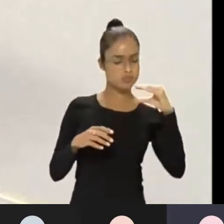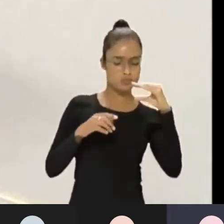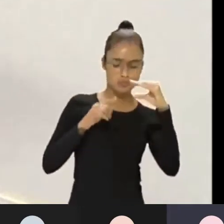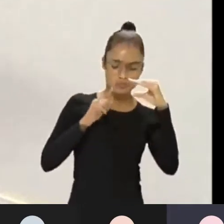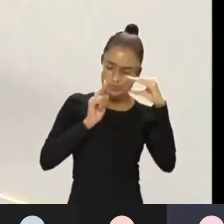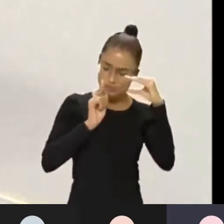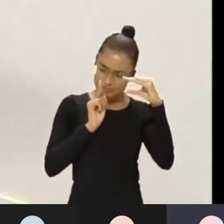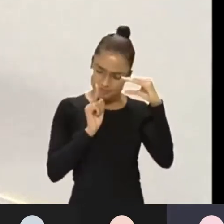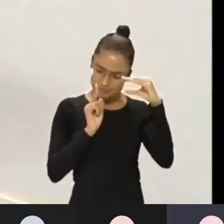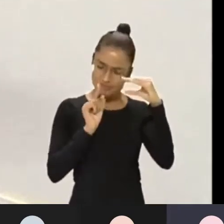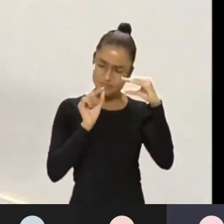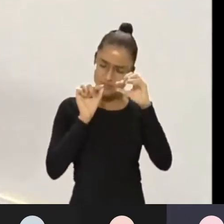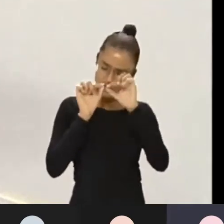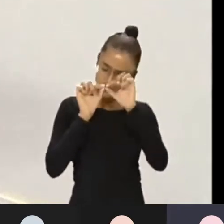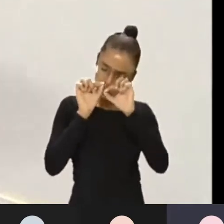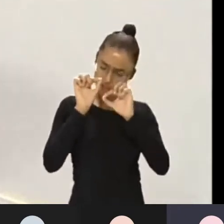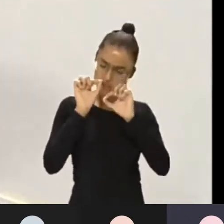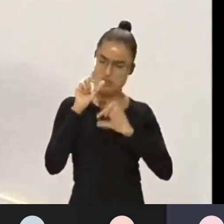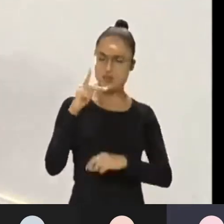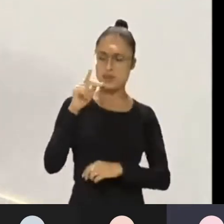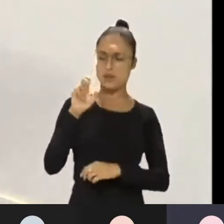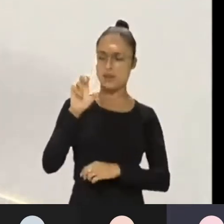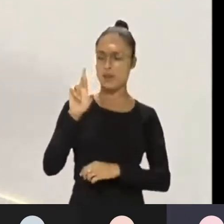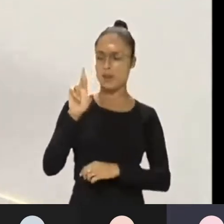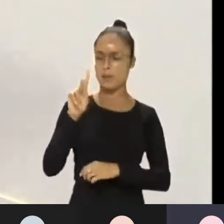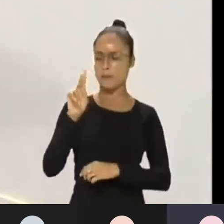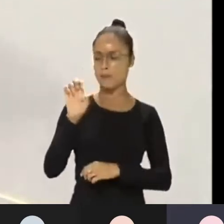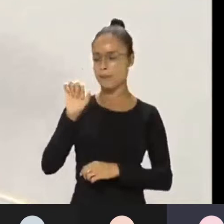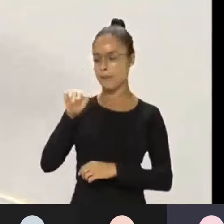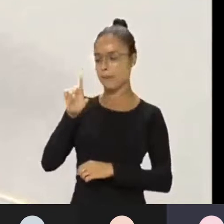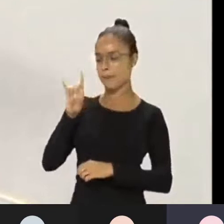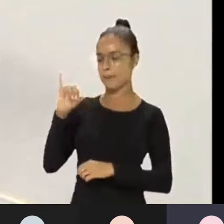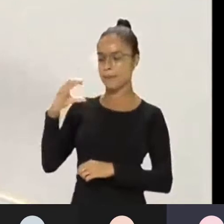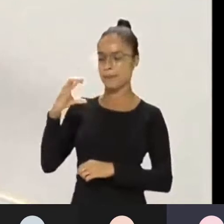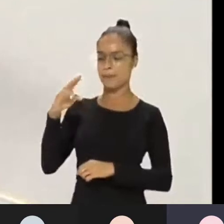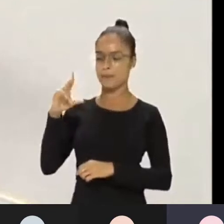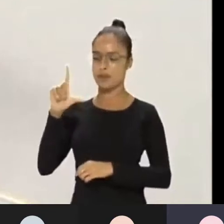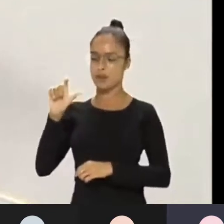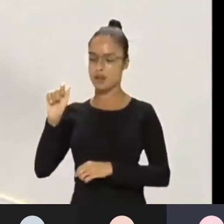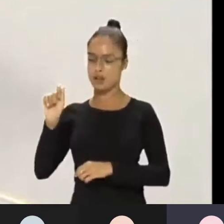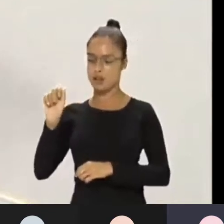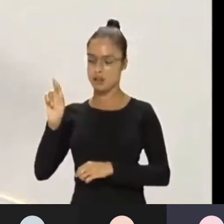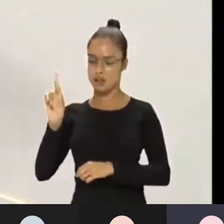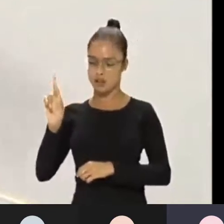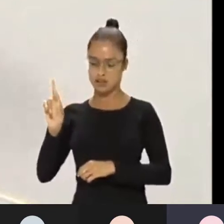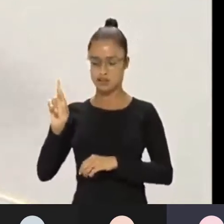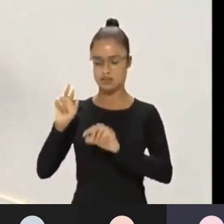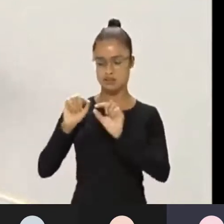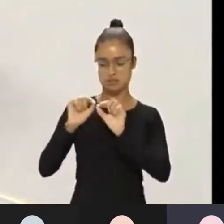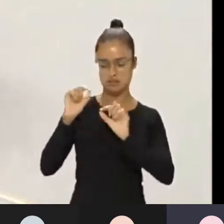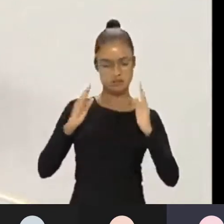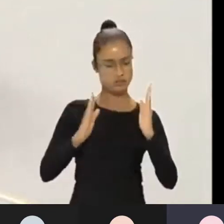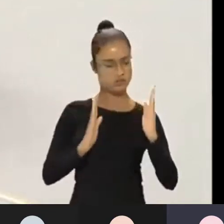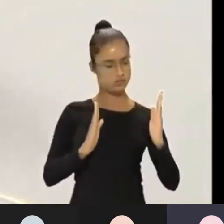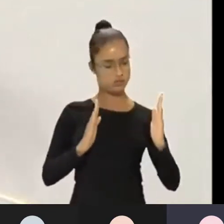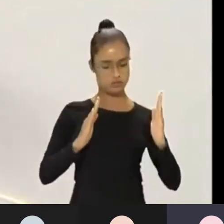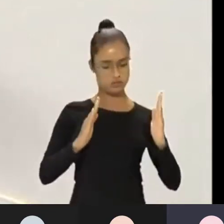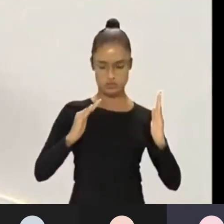for perpendicular. Tudo que for perpendicular a essa base vai estar em verdadeira grandeza. Plano